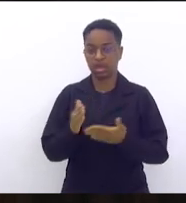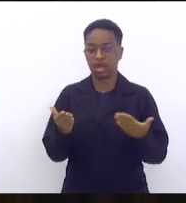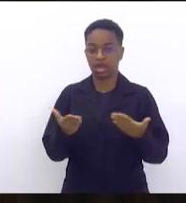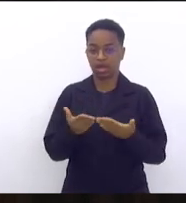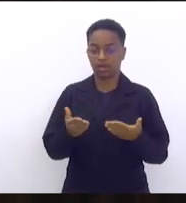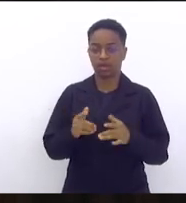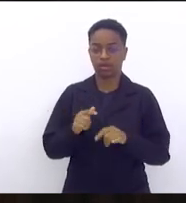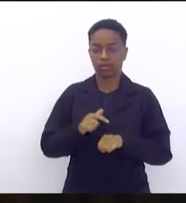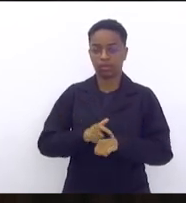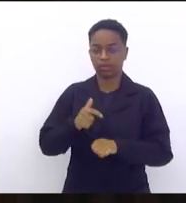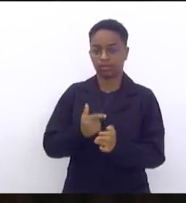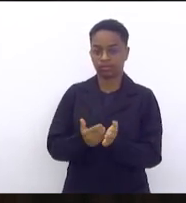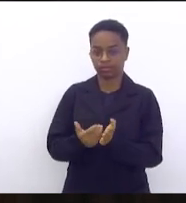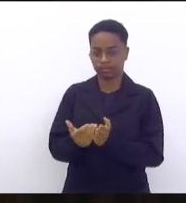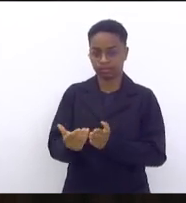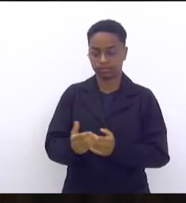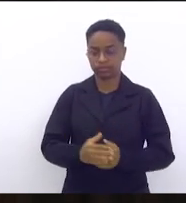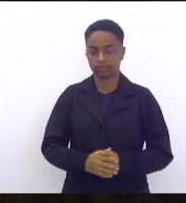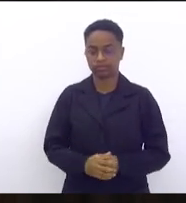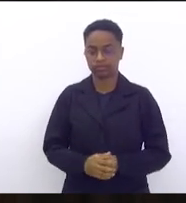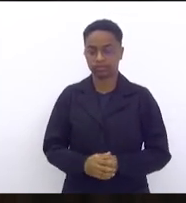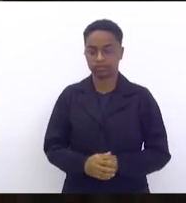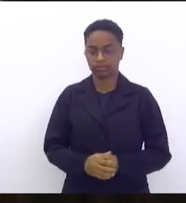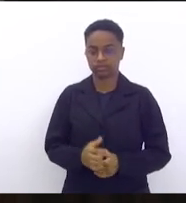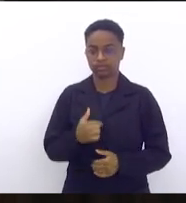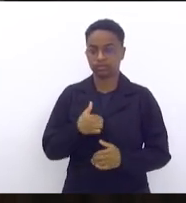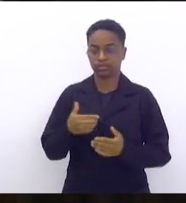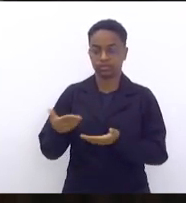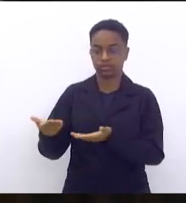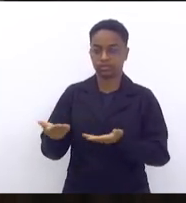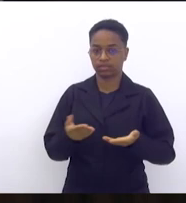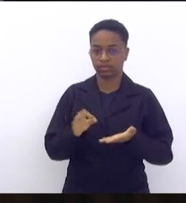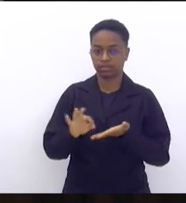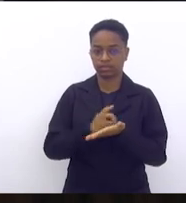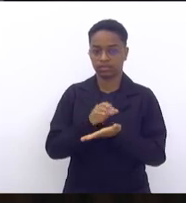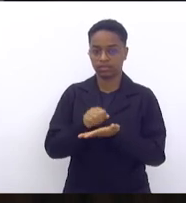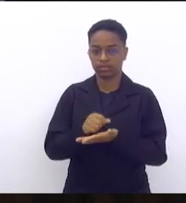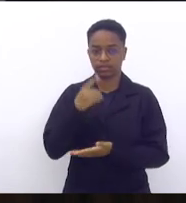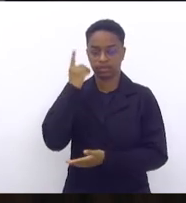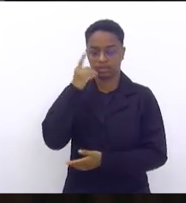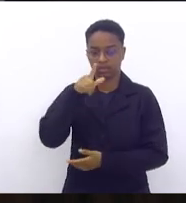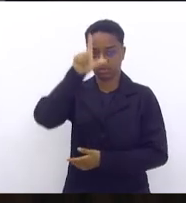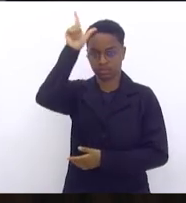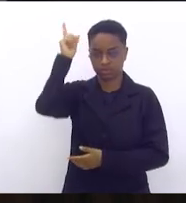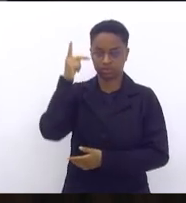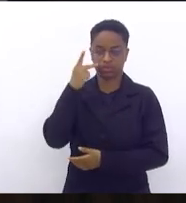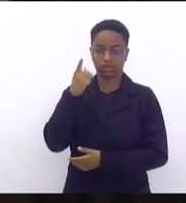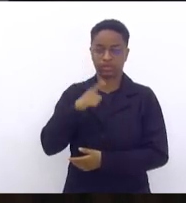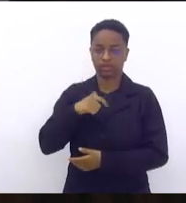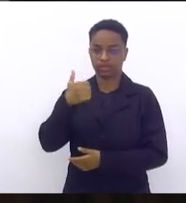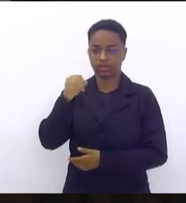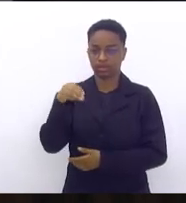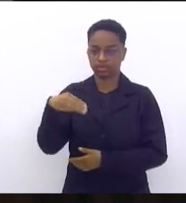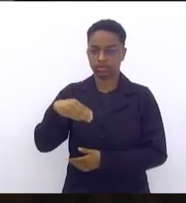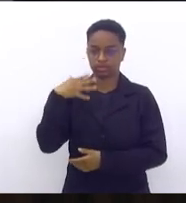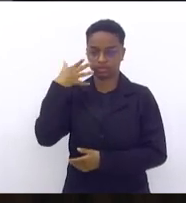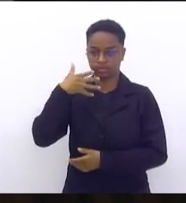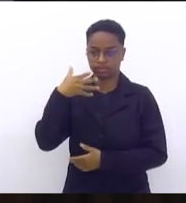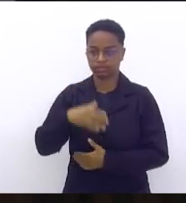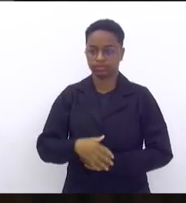ao expediente inicial. O orador inscrito é o deputado Luiz Paulo, que dispõe de 10